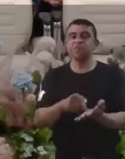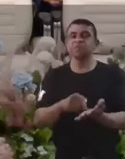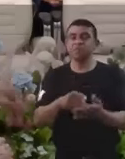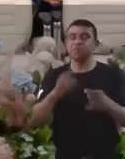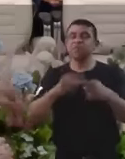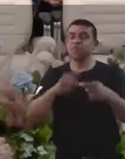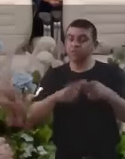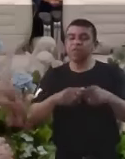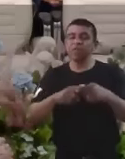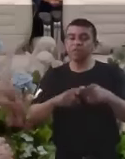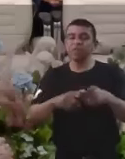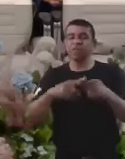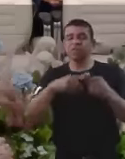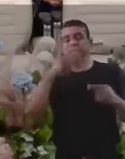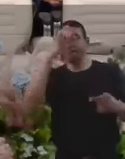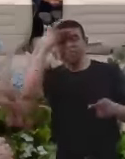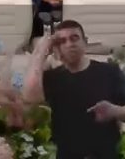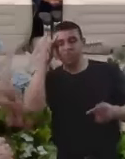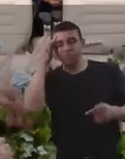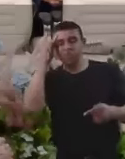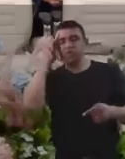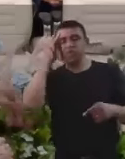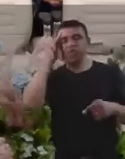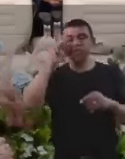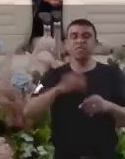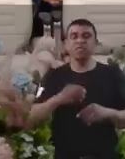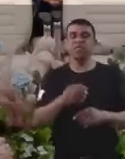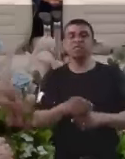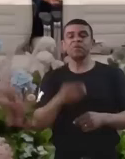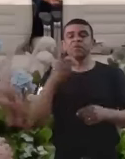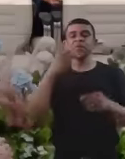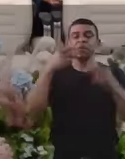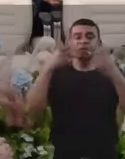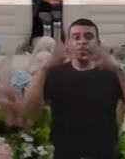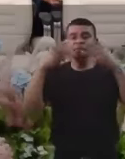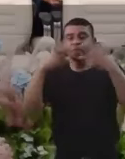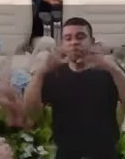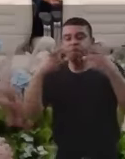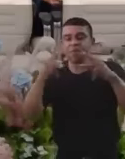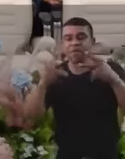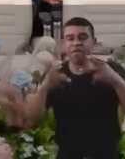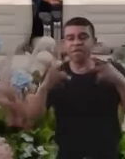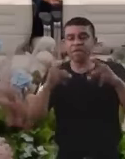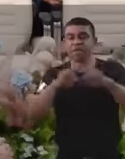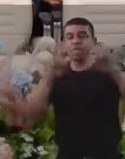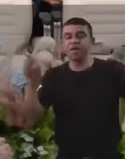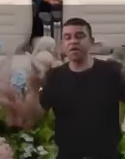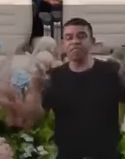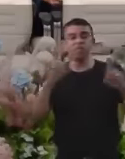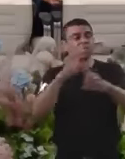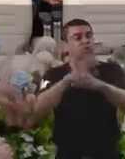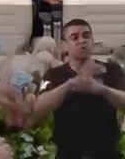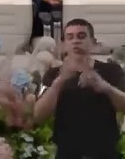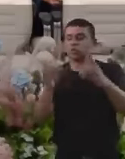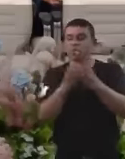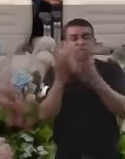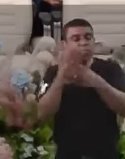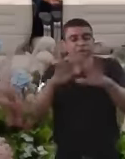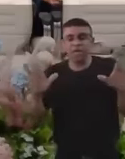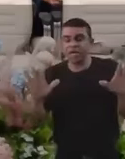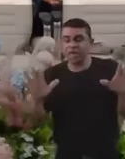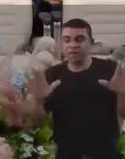quê? Porque ainda não foi discipulado a remover máscaras. Jesus fala